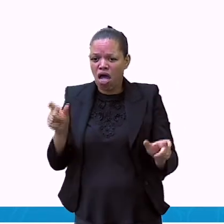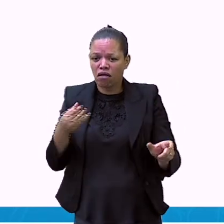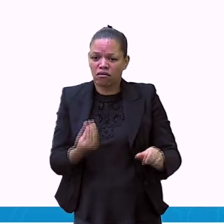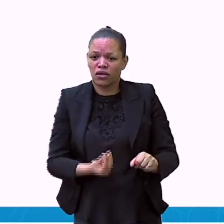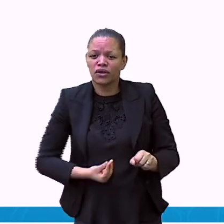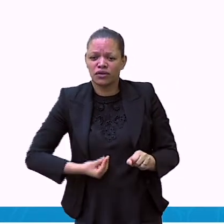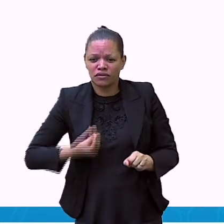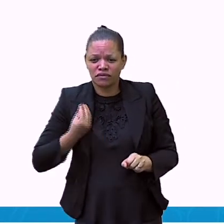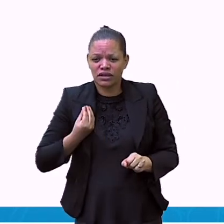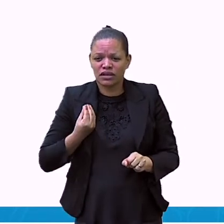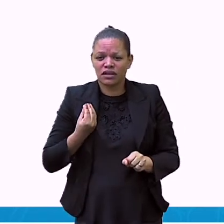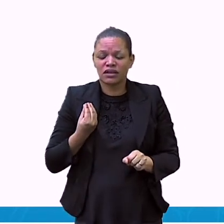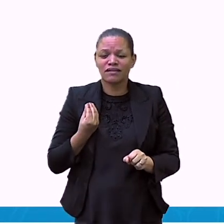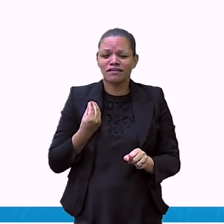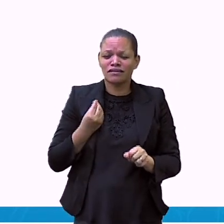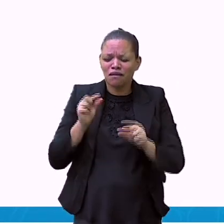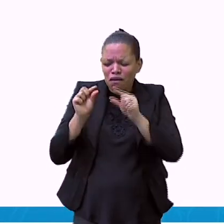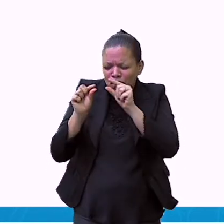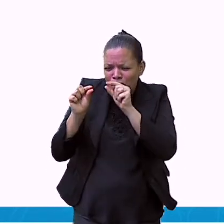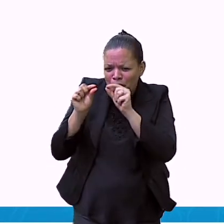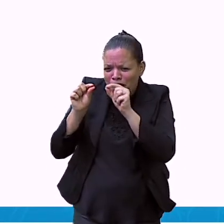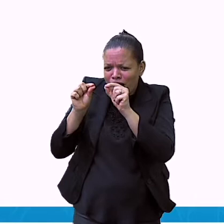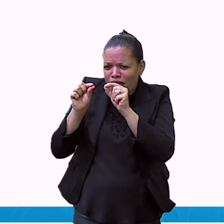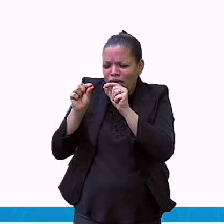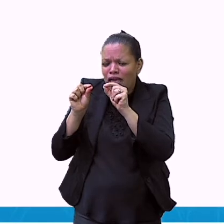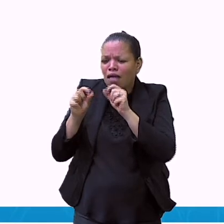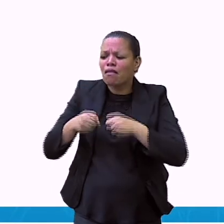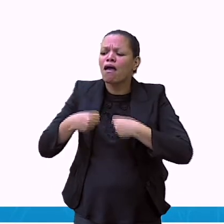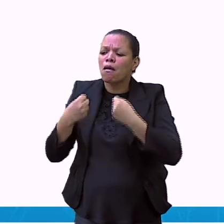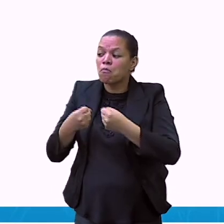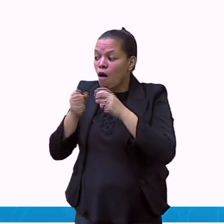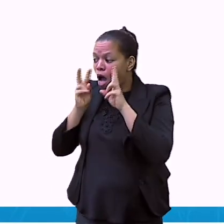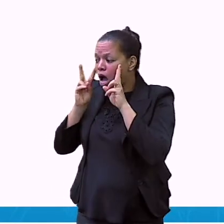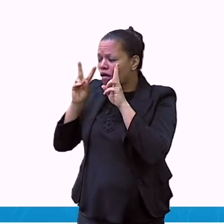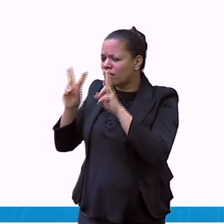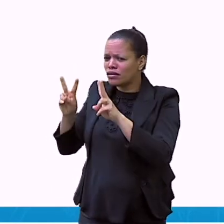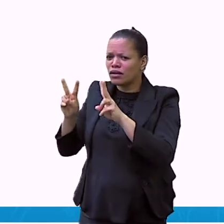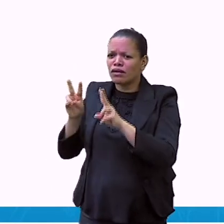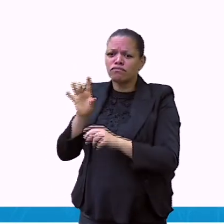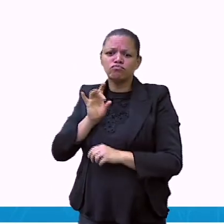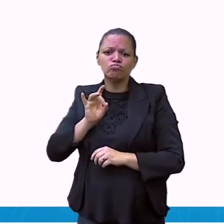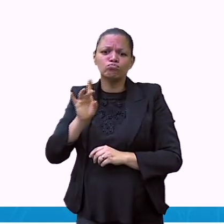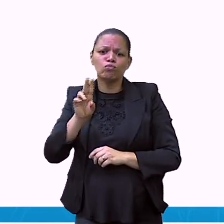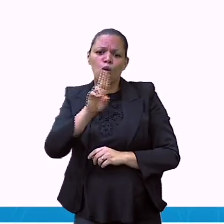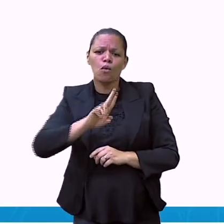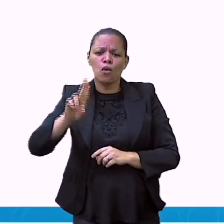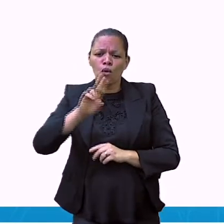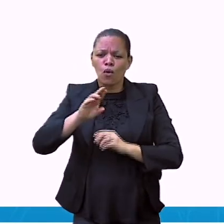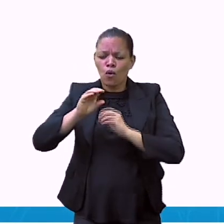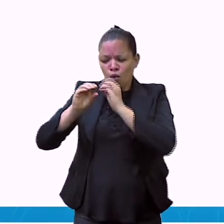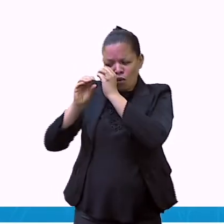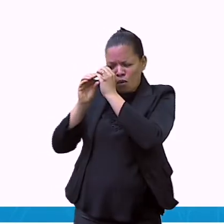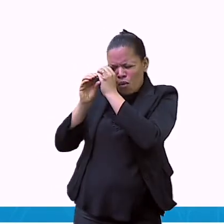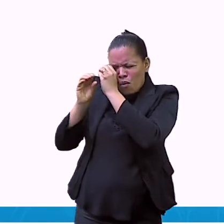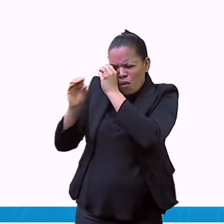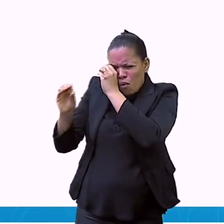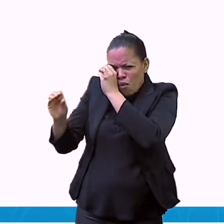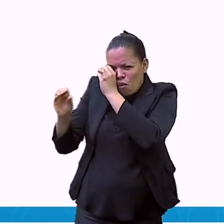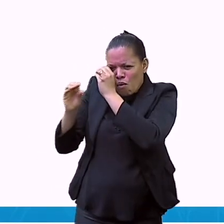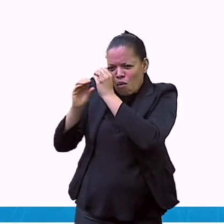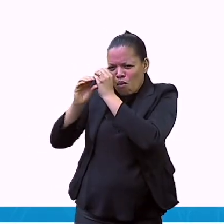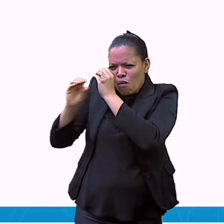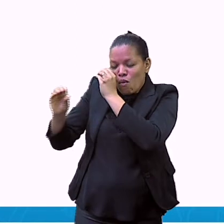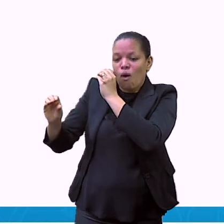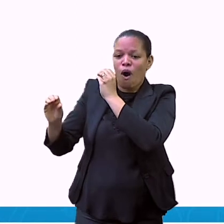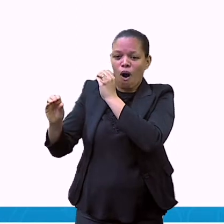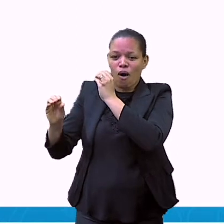com a utilização de um microscópio eletrônico. Os vírus necessitam de um ser vivo